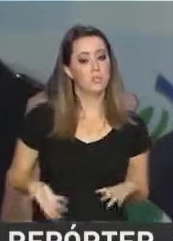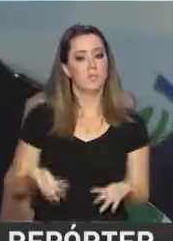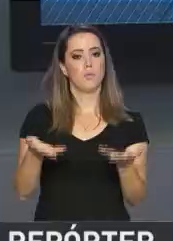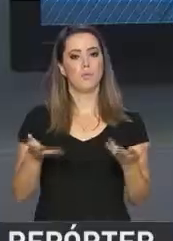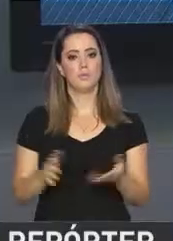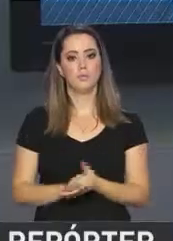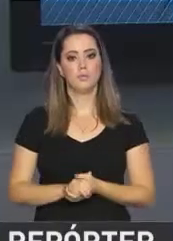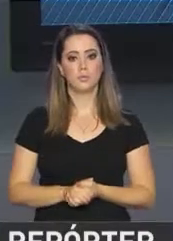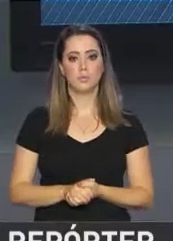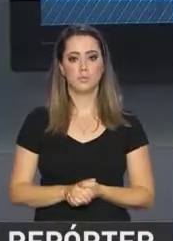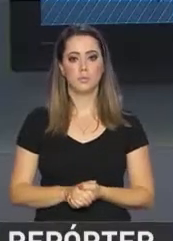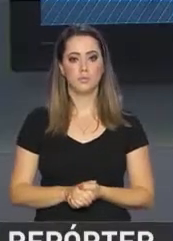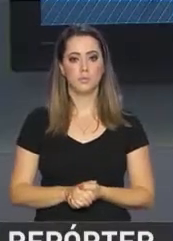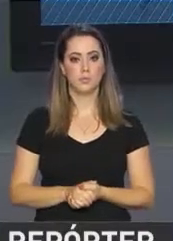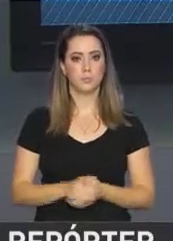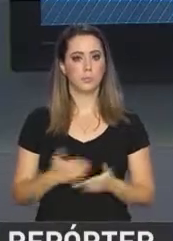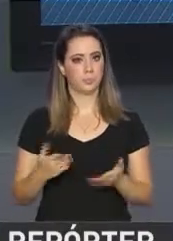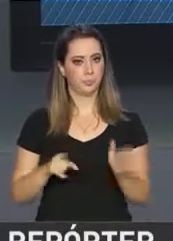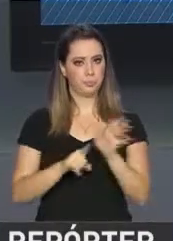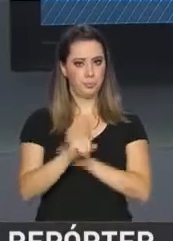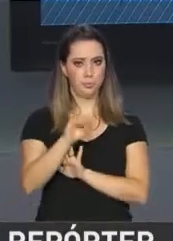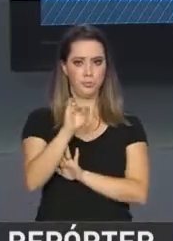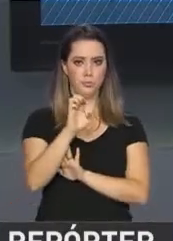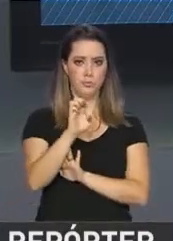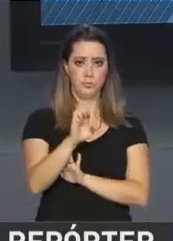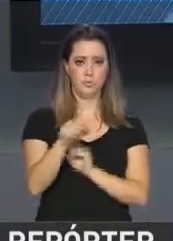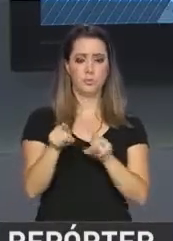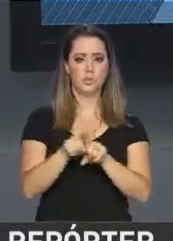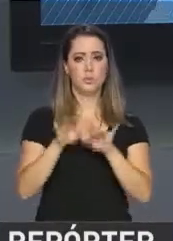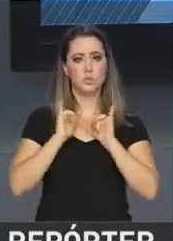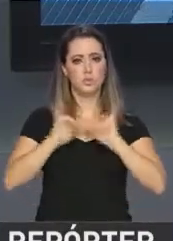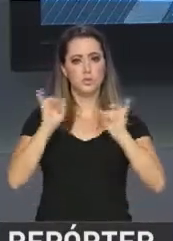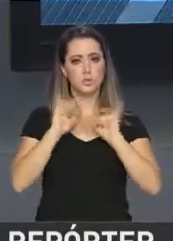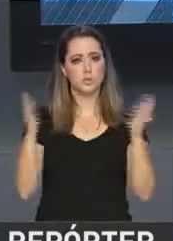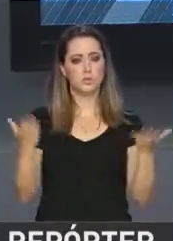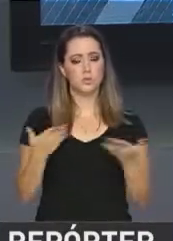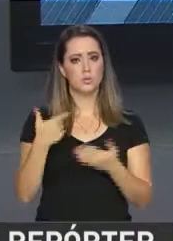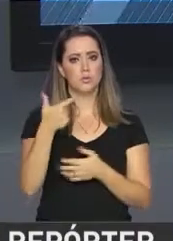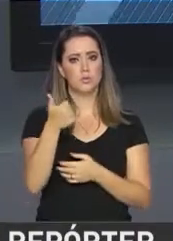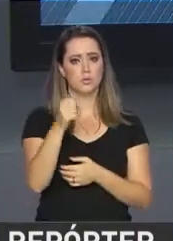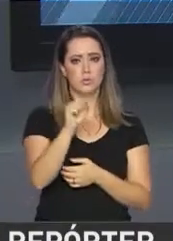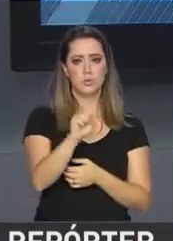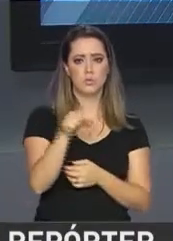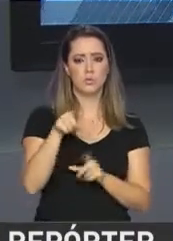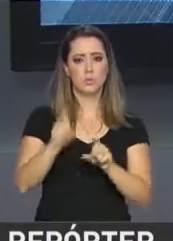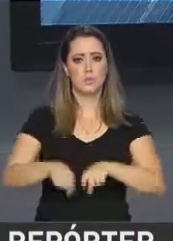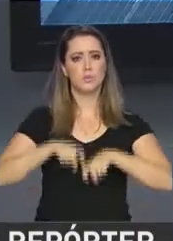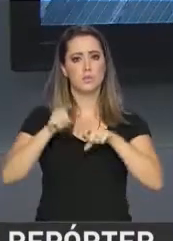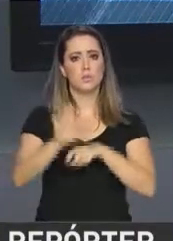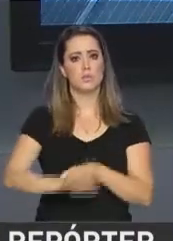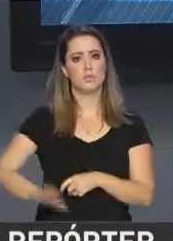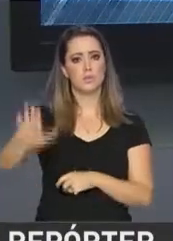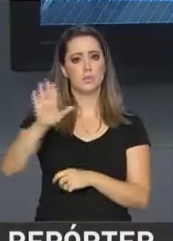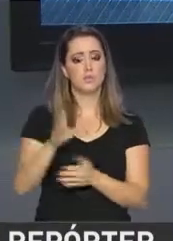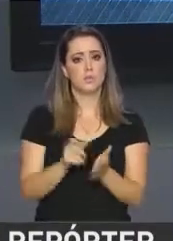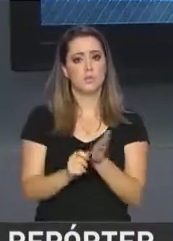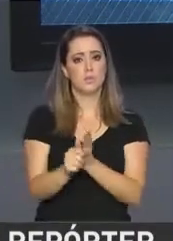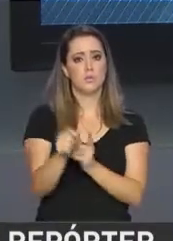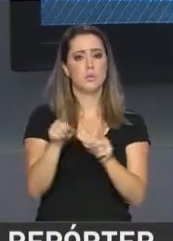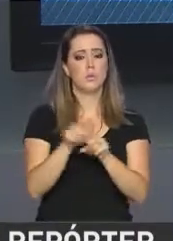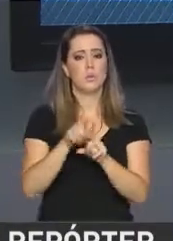produção o ibge também divulgou hoje uma estimativa para 2018 para a safra nacional de cereais leguminosas